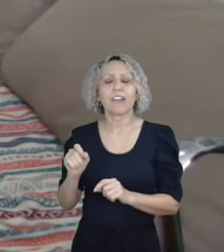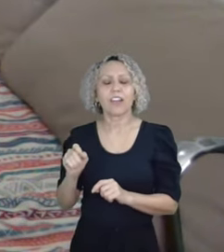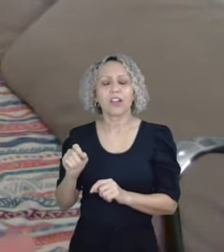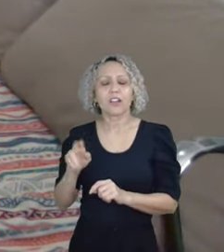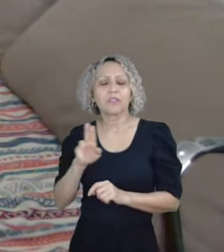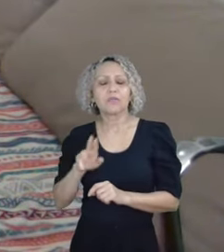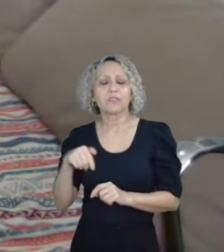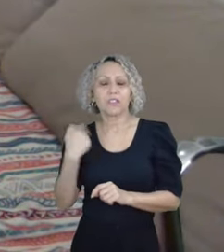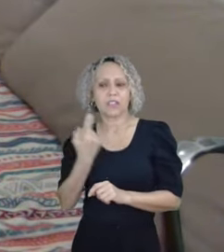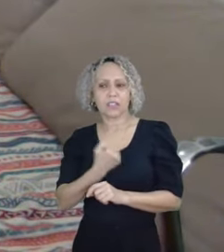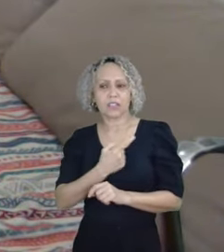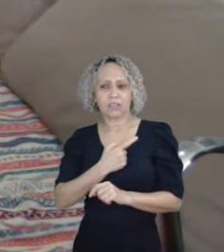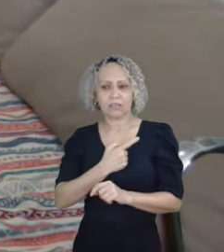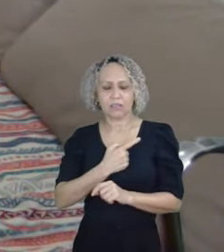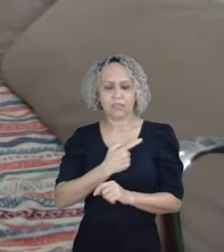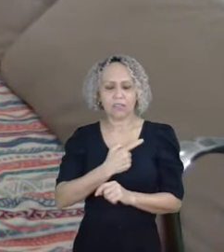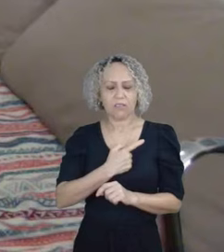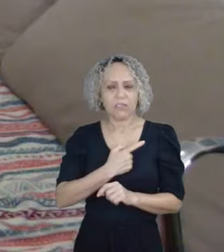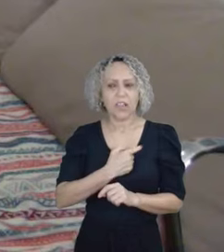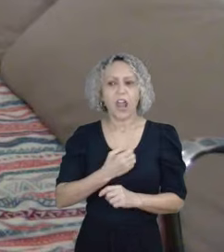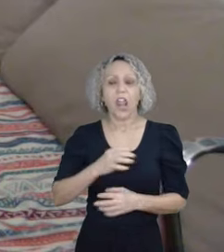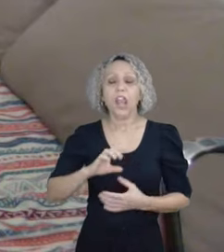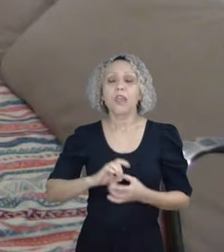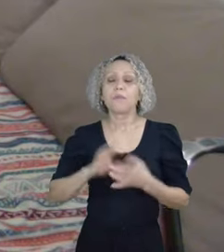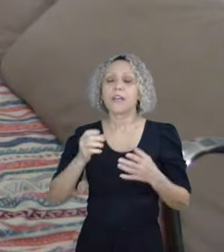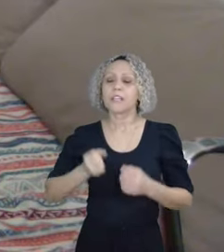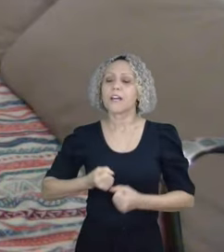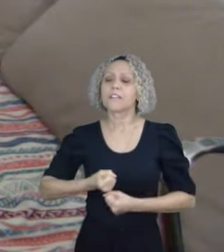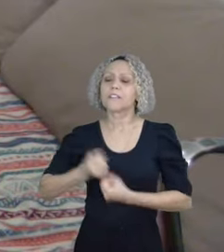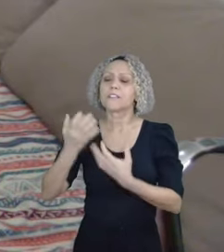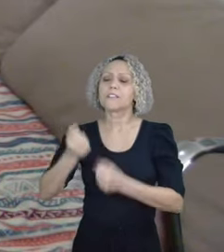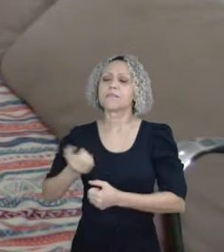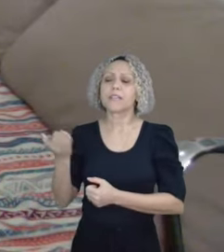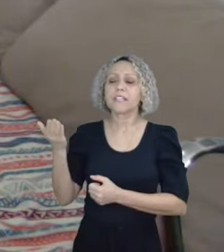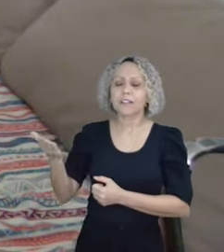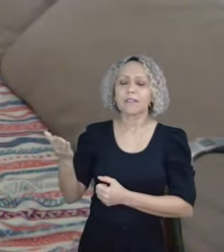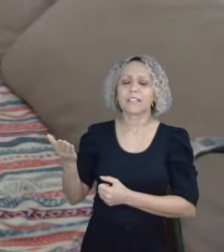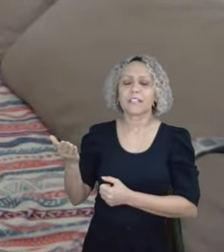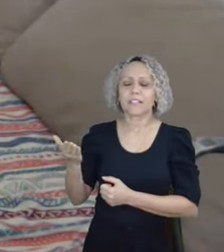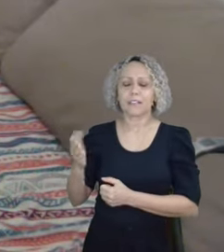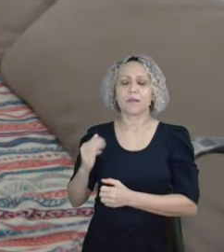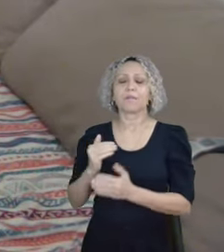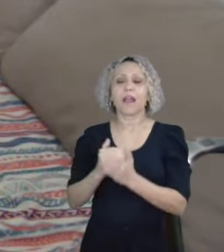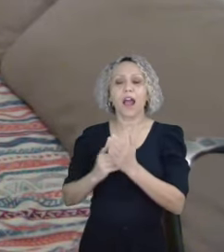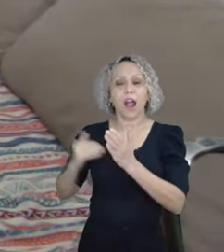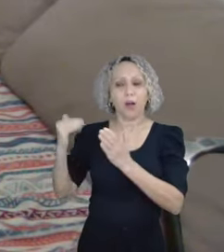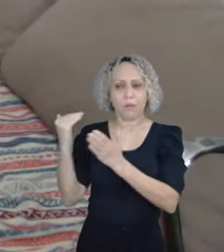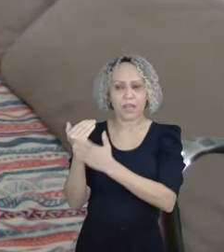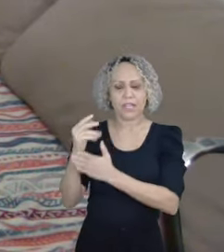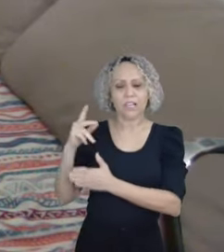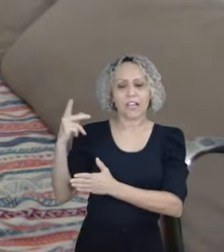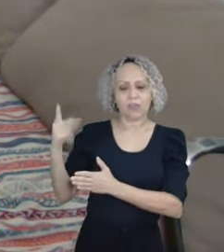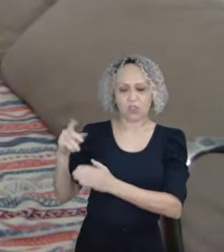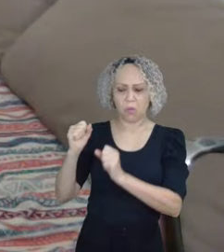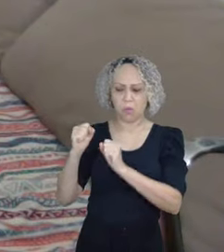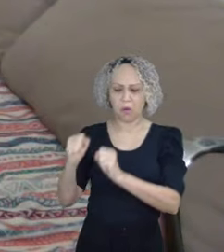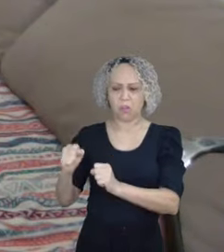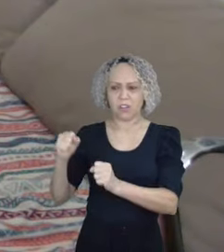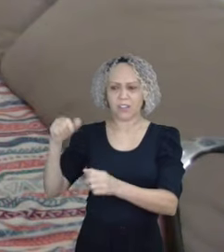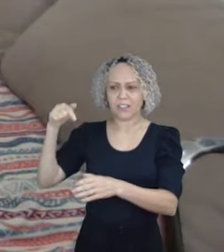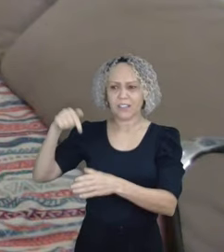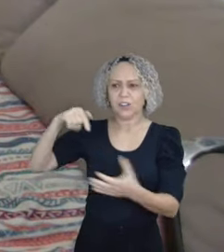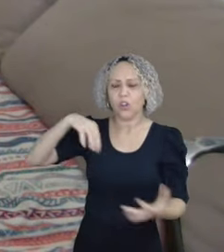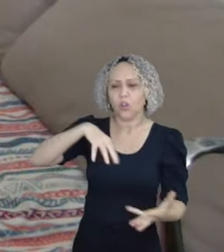arma para aumentar o seu poder no planeta, né? No mesmo dia, o ministro da Secretaria de Comunicação